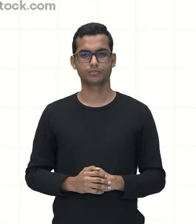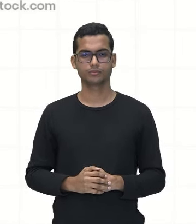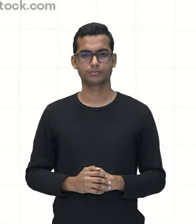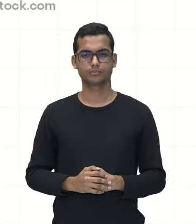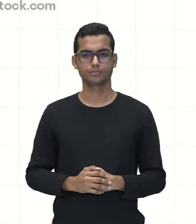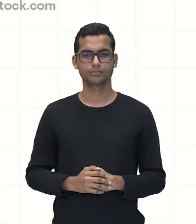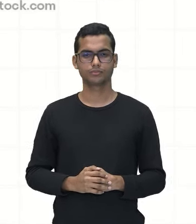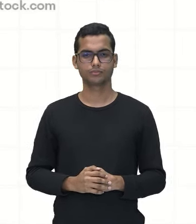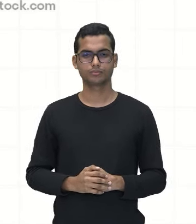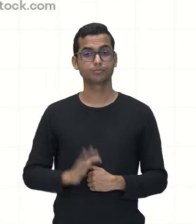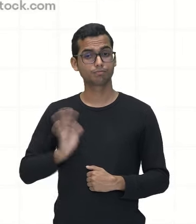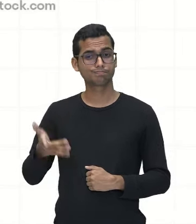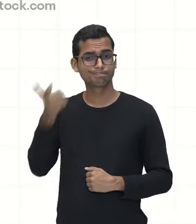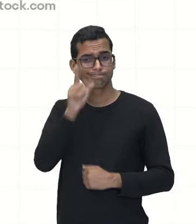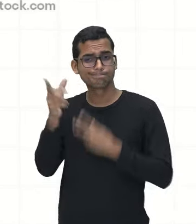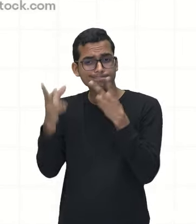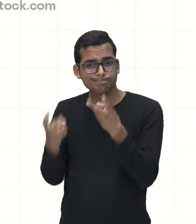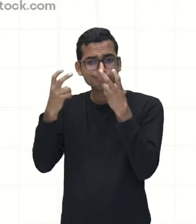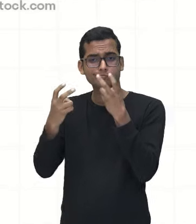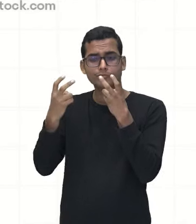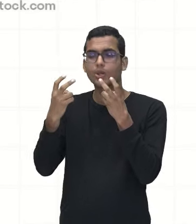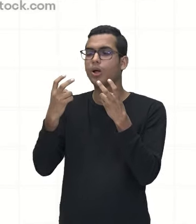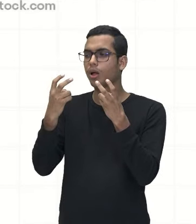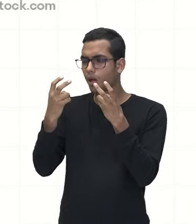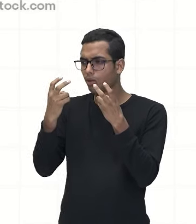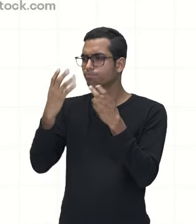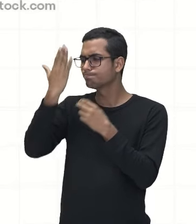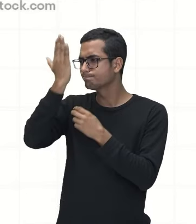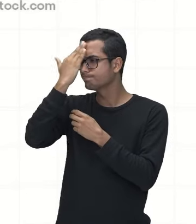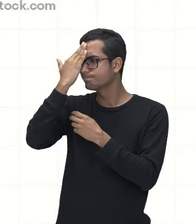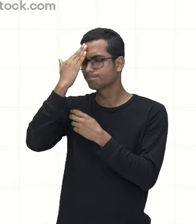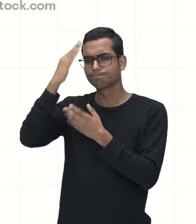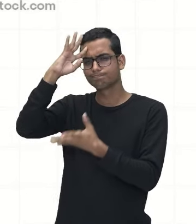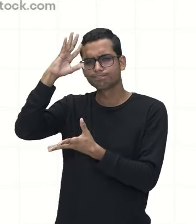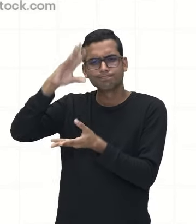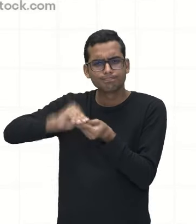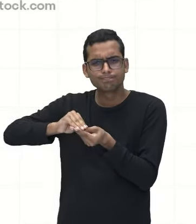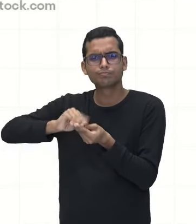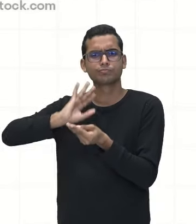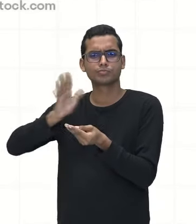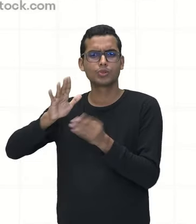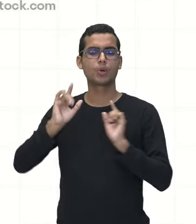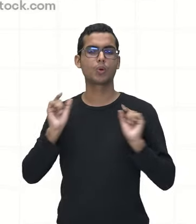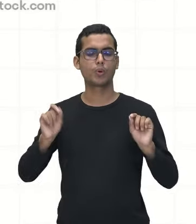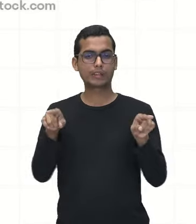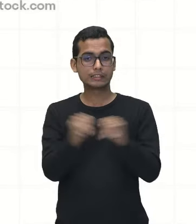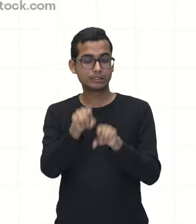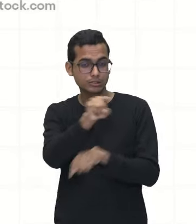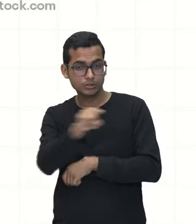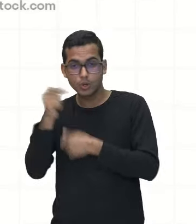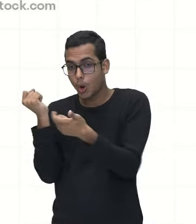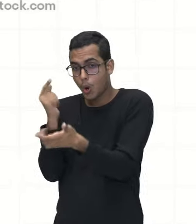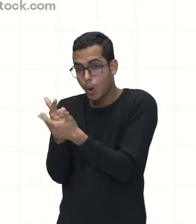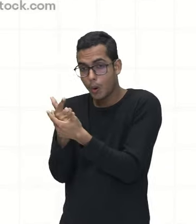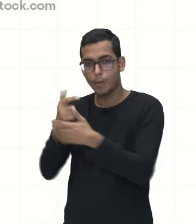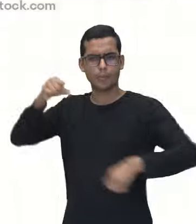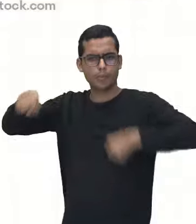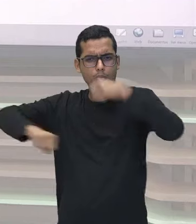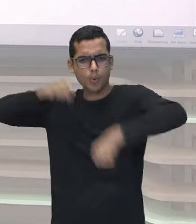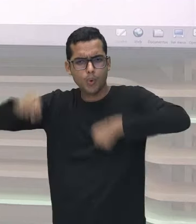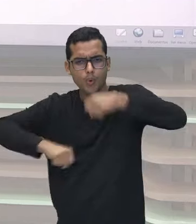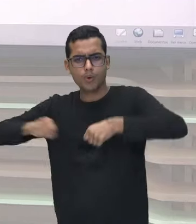você já tem uma boa percepção aí. Você já tem uma percepção de que, se você comprar essa bicicleta